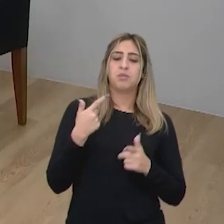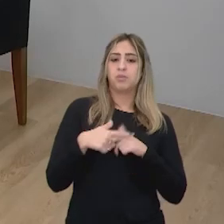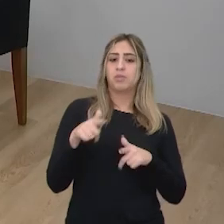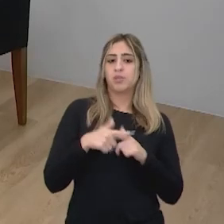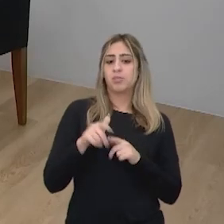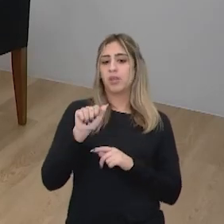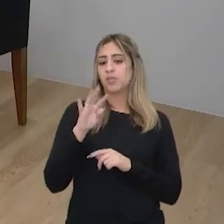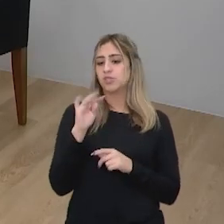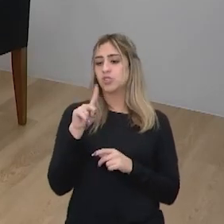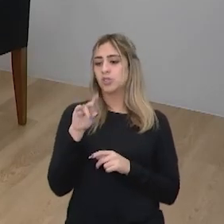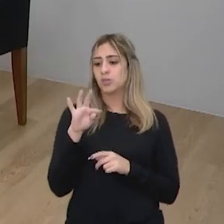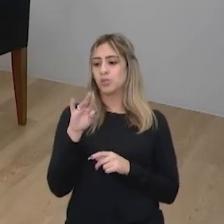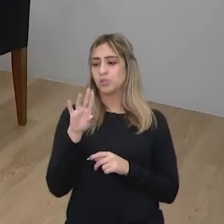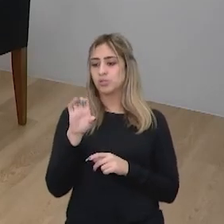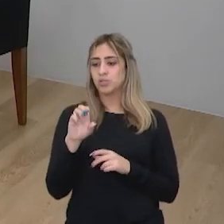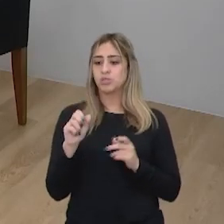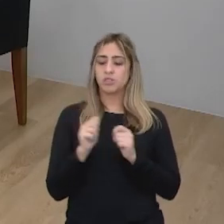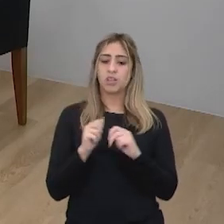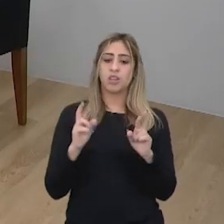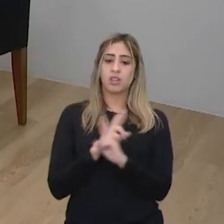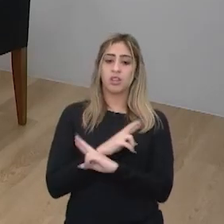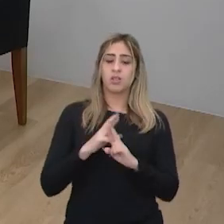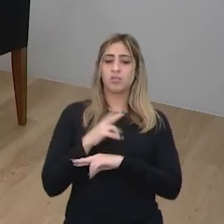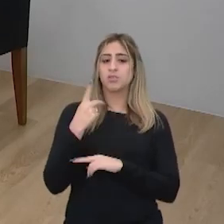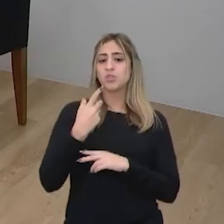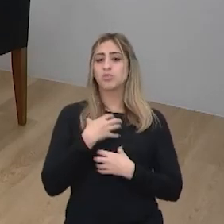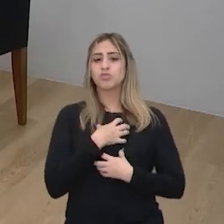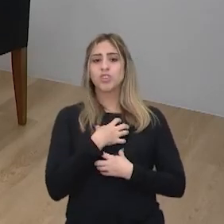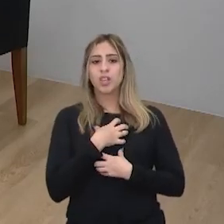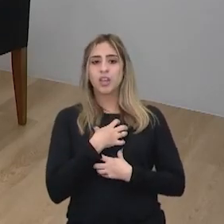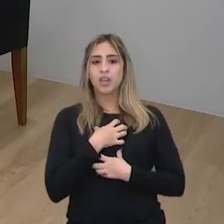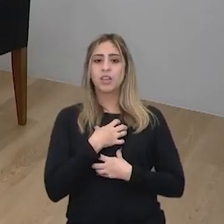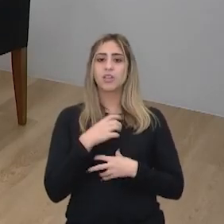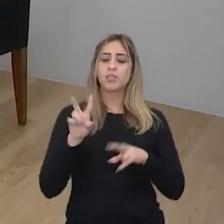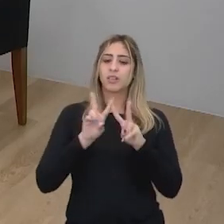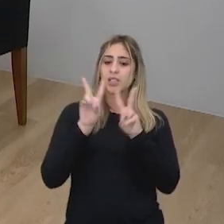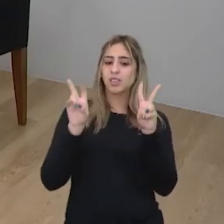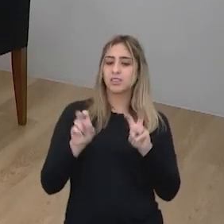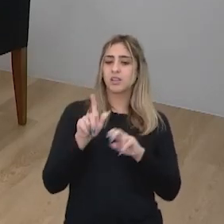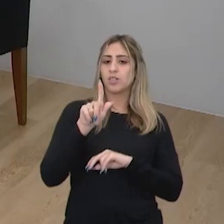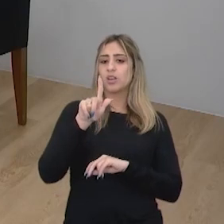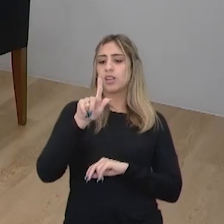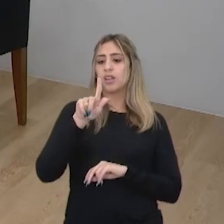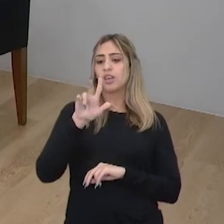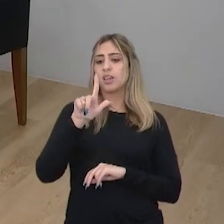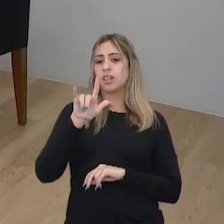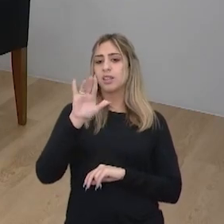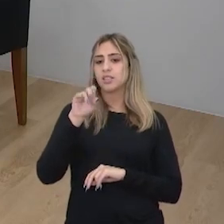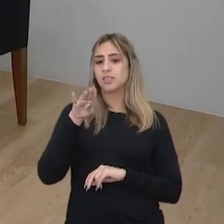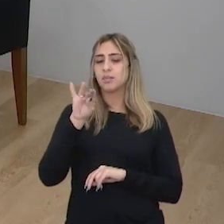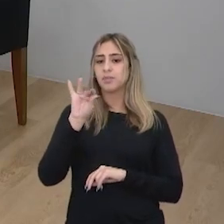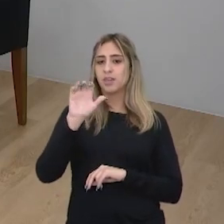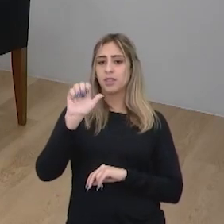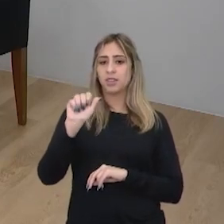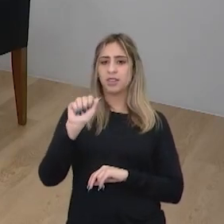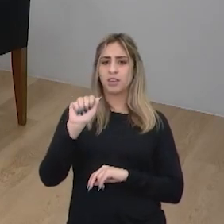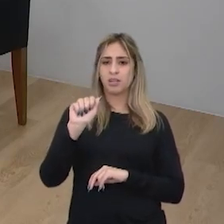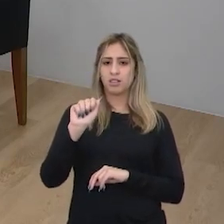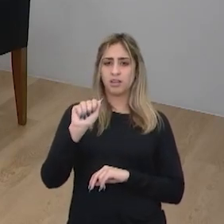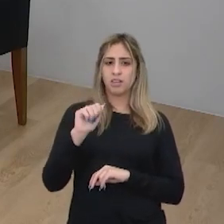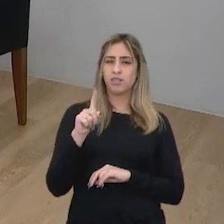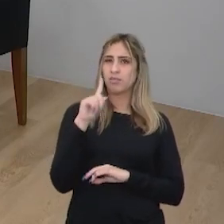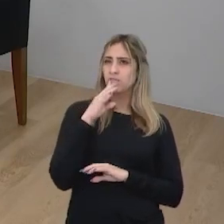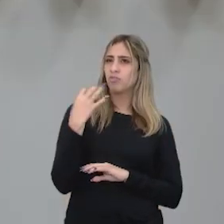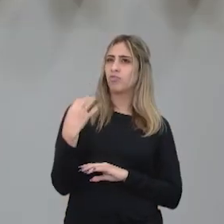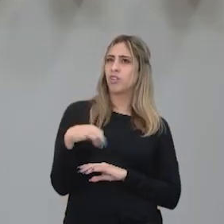de altitude relacionado ao oxigênio. A questão da glicemia, eu nem me dei conta. Quando você falou, eu falei, nossa,